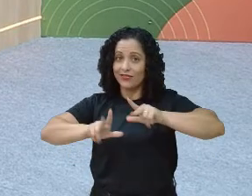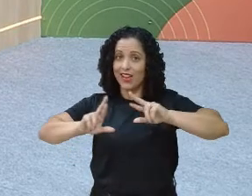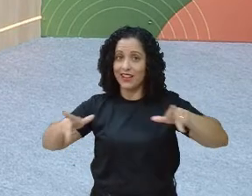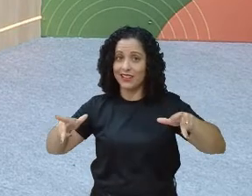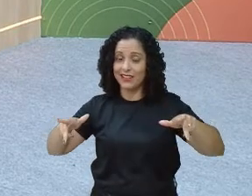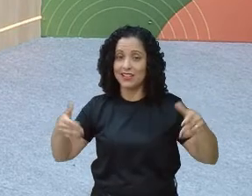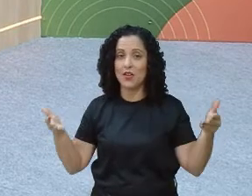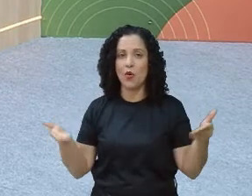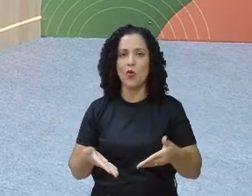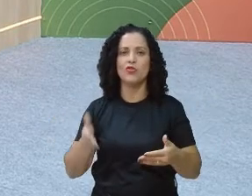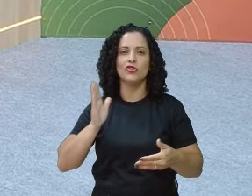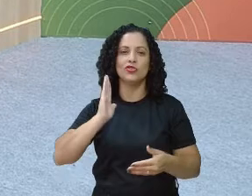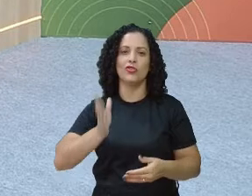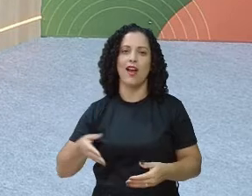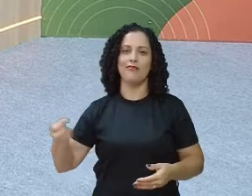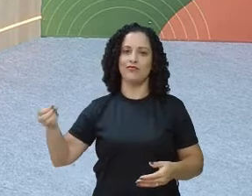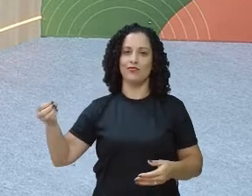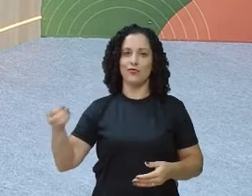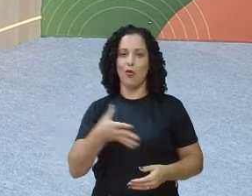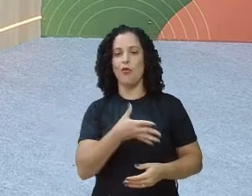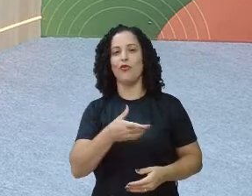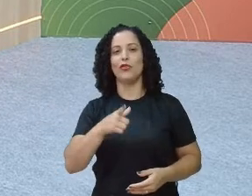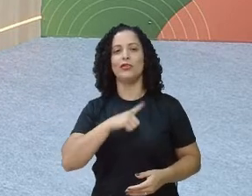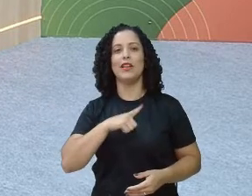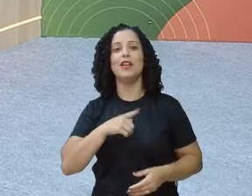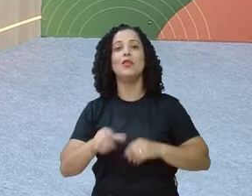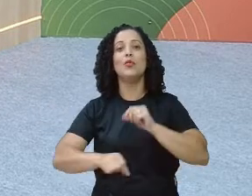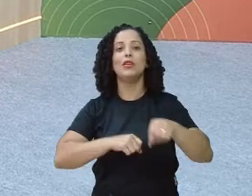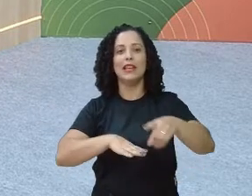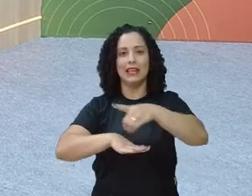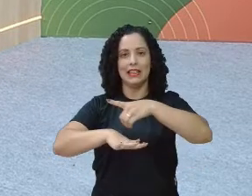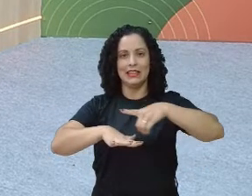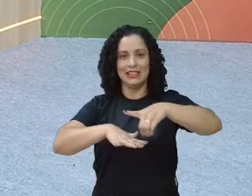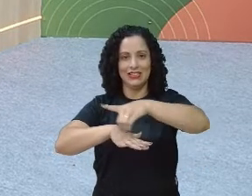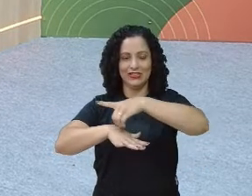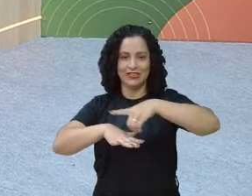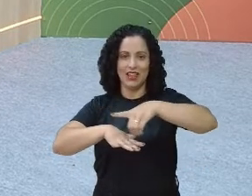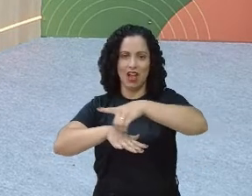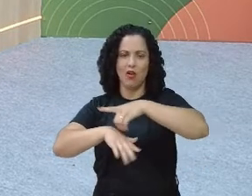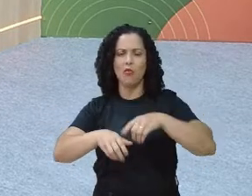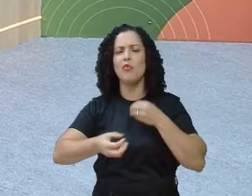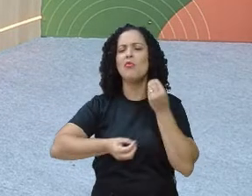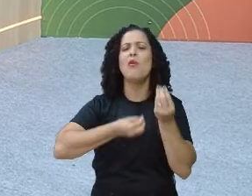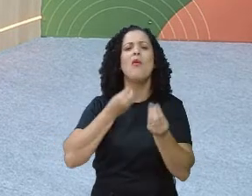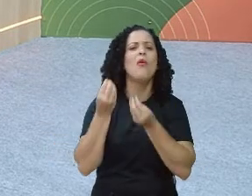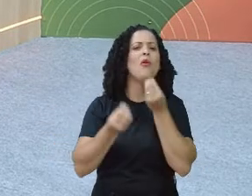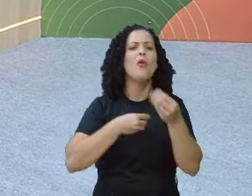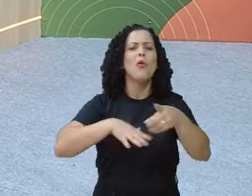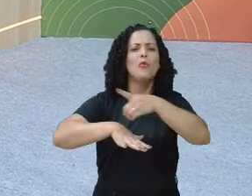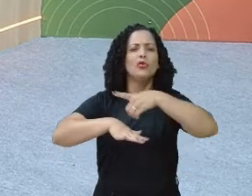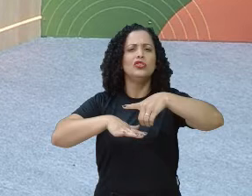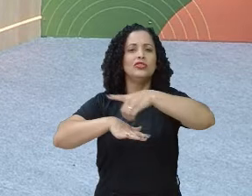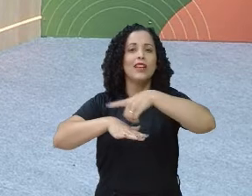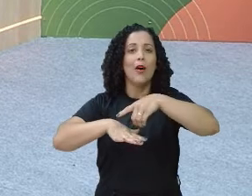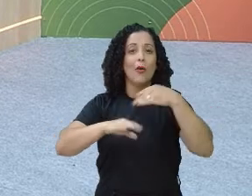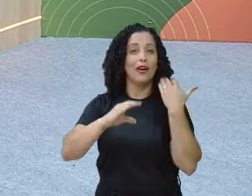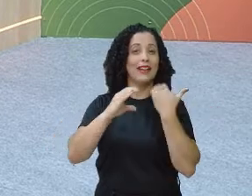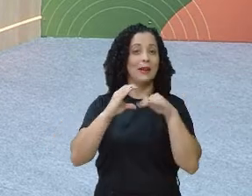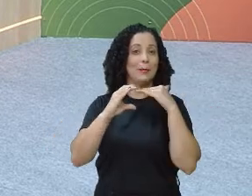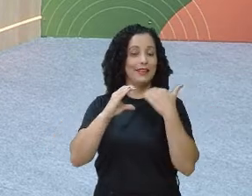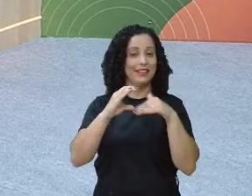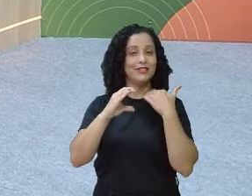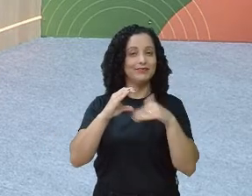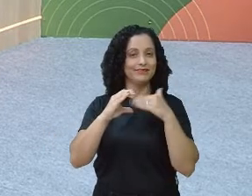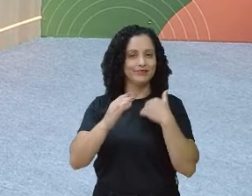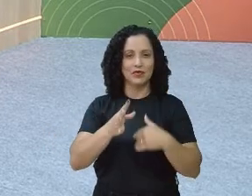hoje aparece já em sua plataforma digital. E qual seria essa forma digital da carta? O e-mail, né, que a gente